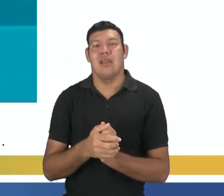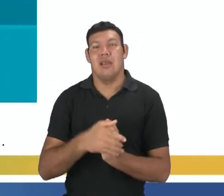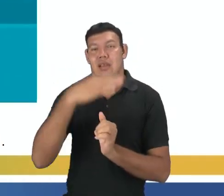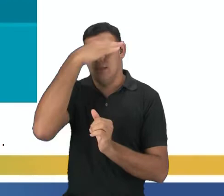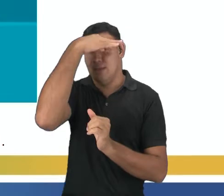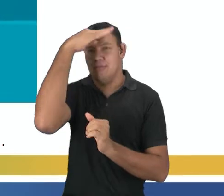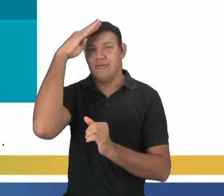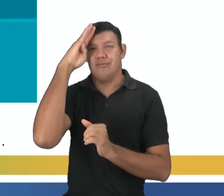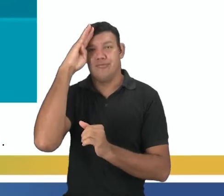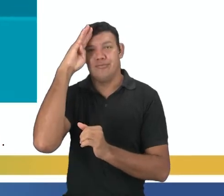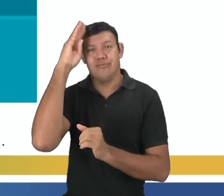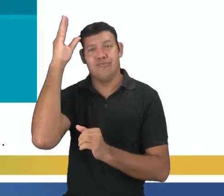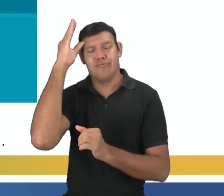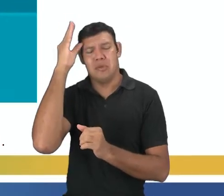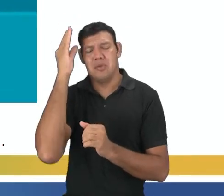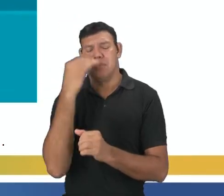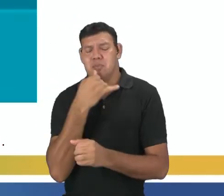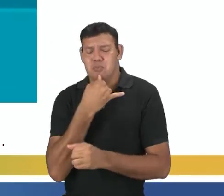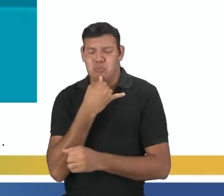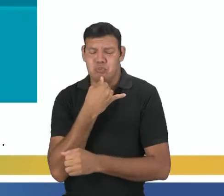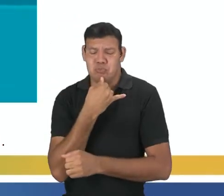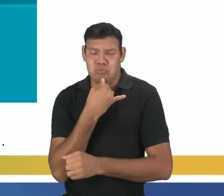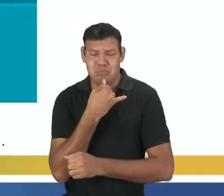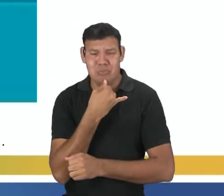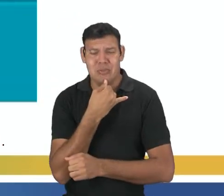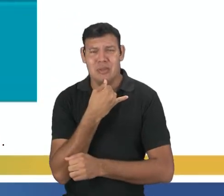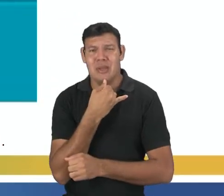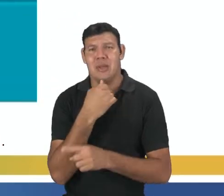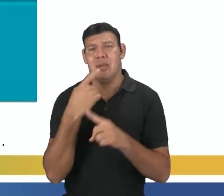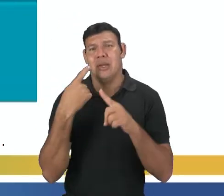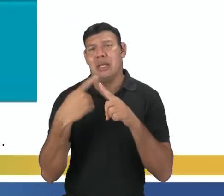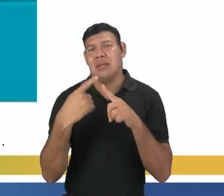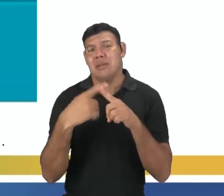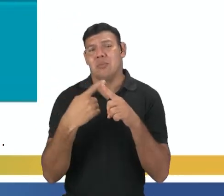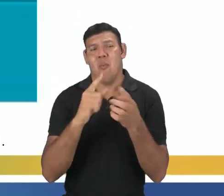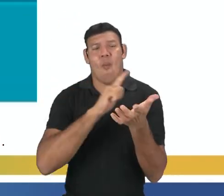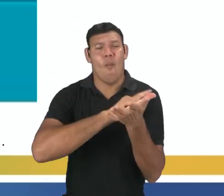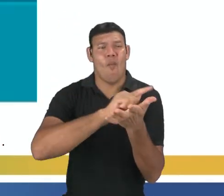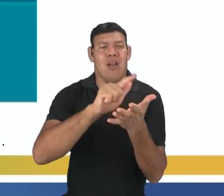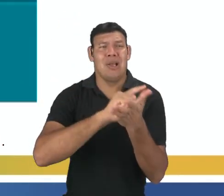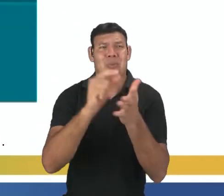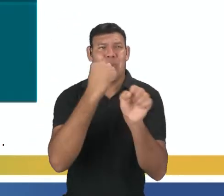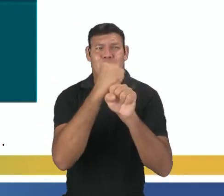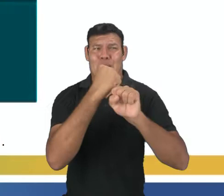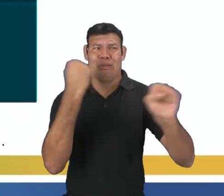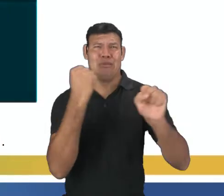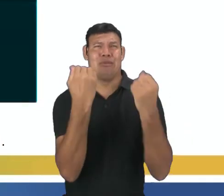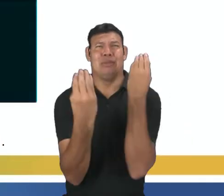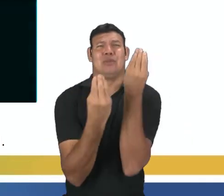A menina ficou muito triste, porque não conseguia limpar a casa toda a tempo de ir ao baile.